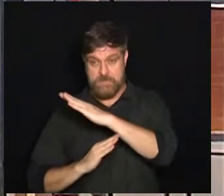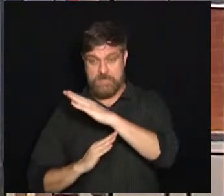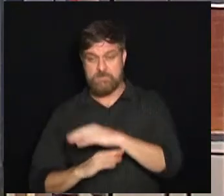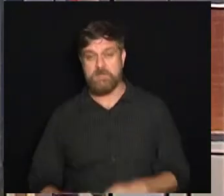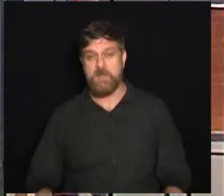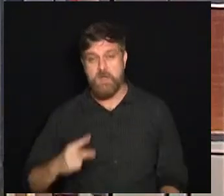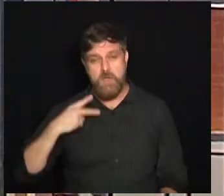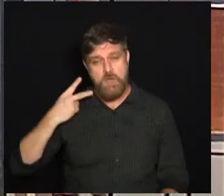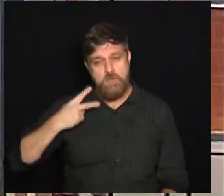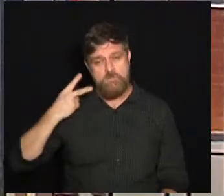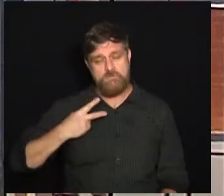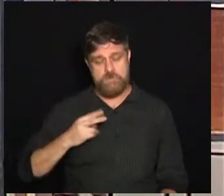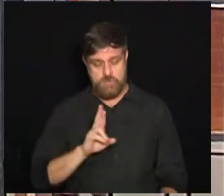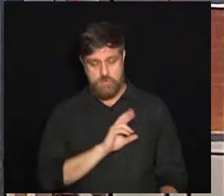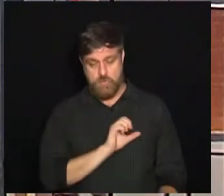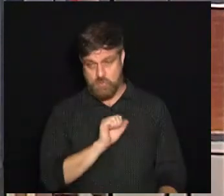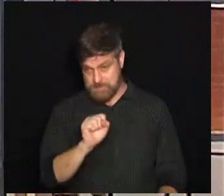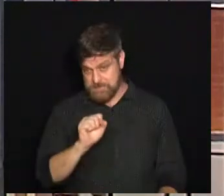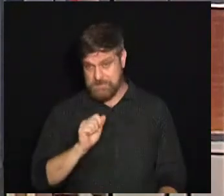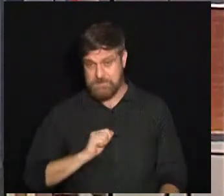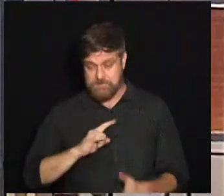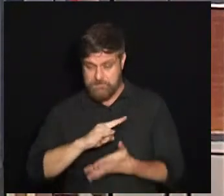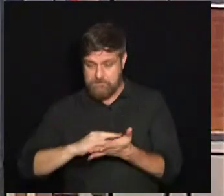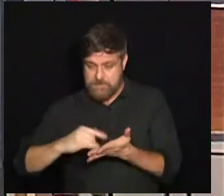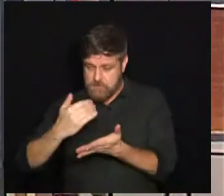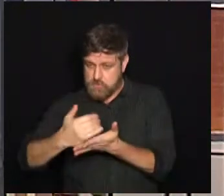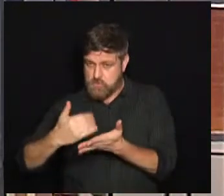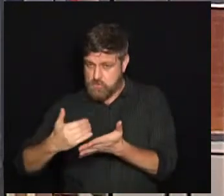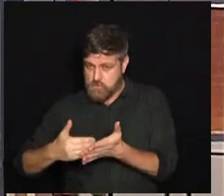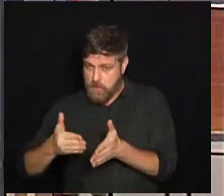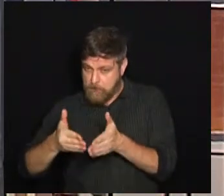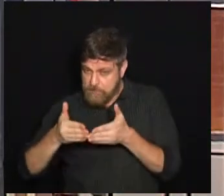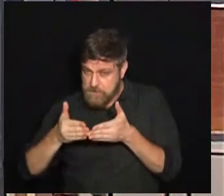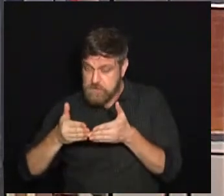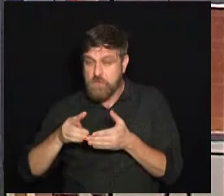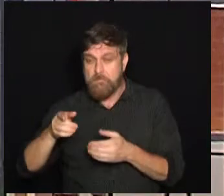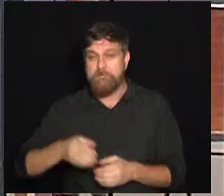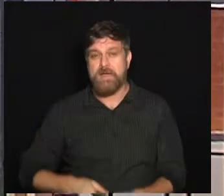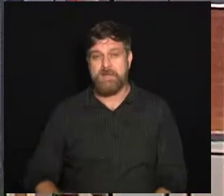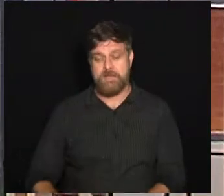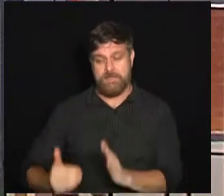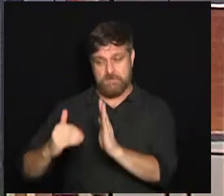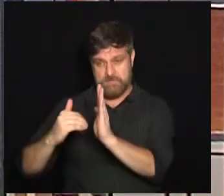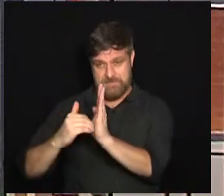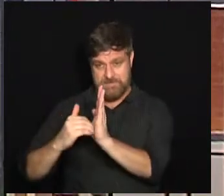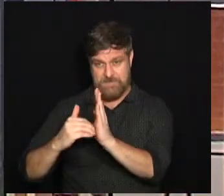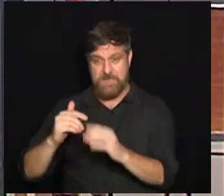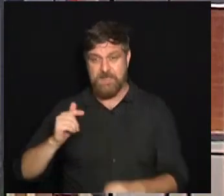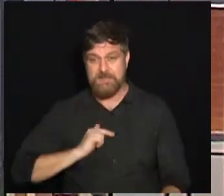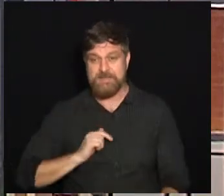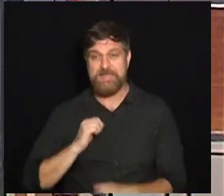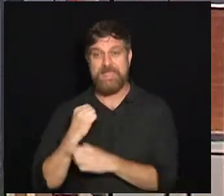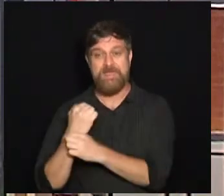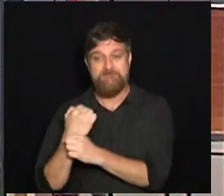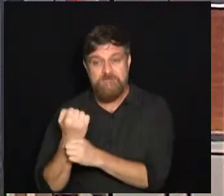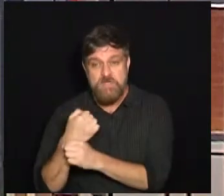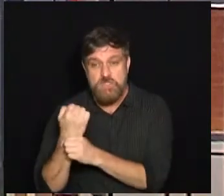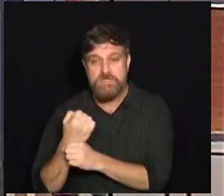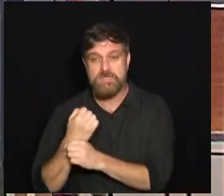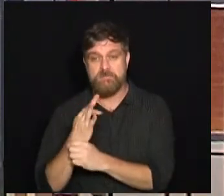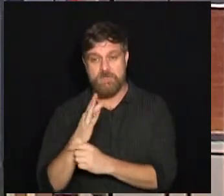o vereador Luiz Rossini fez uma moção para que o Senado Federal aprove a inclusão de fisioterapeutas